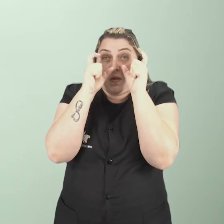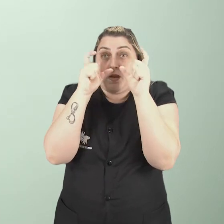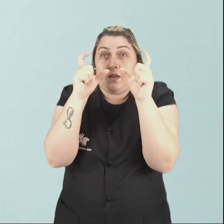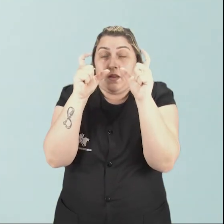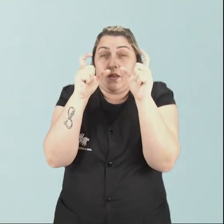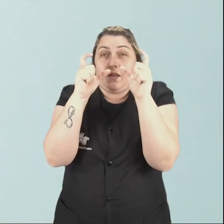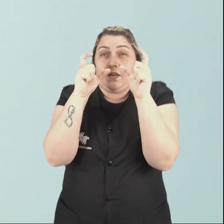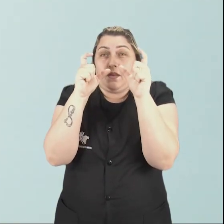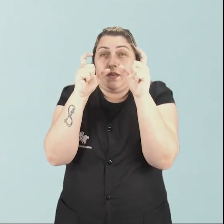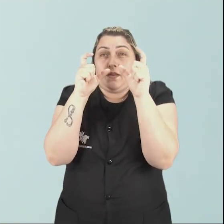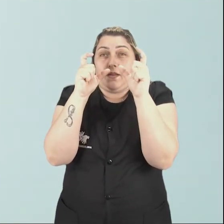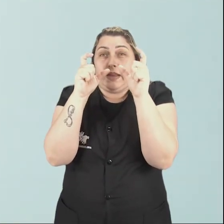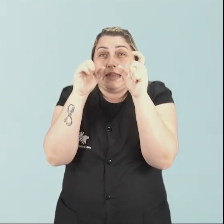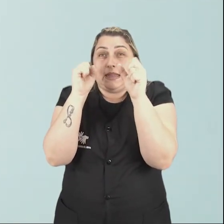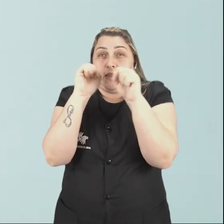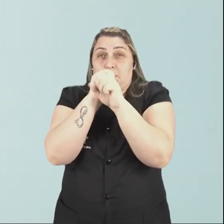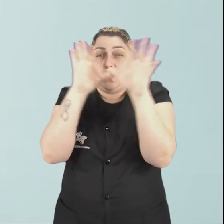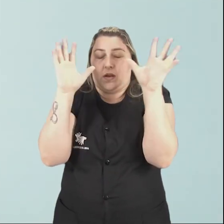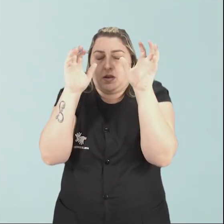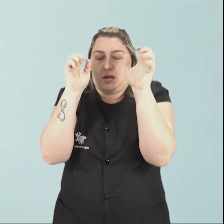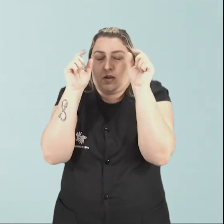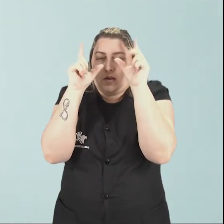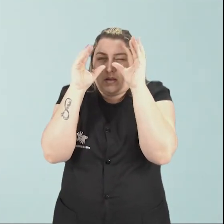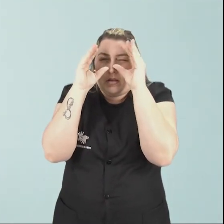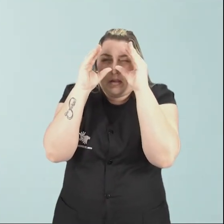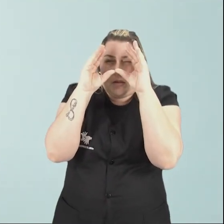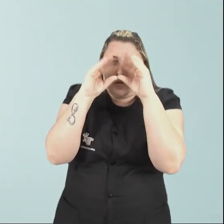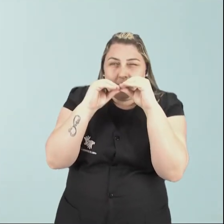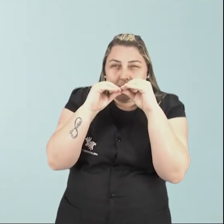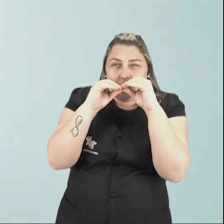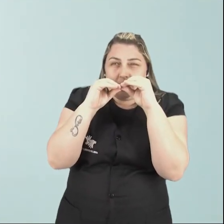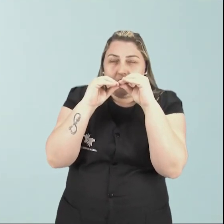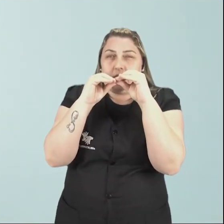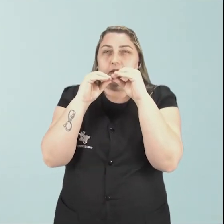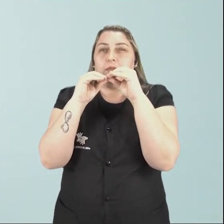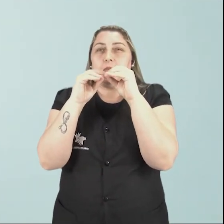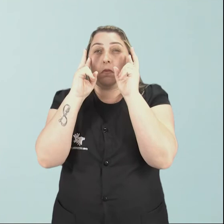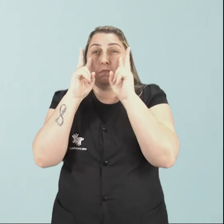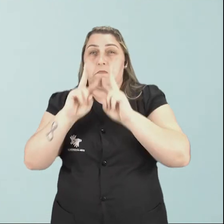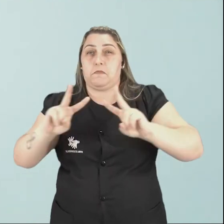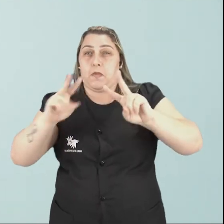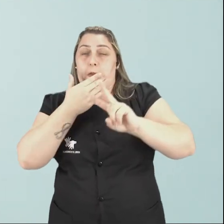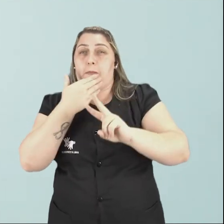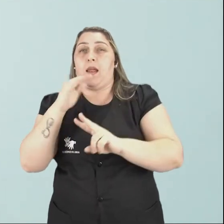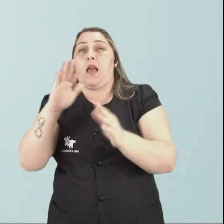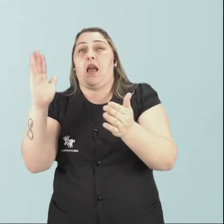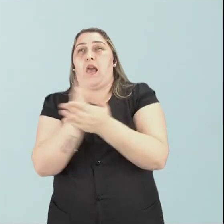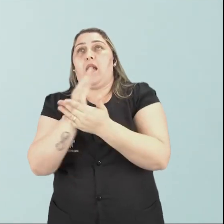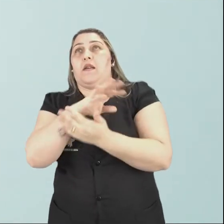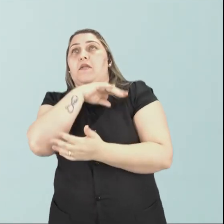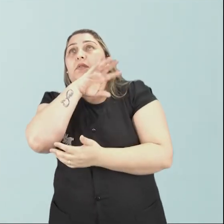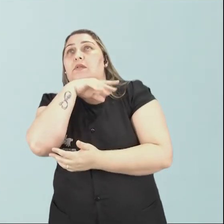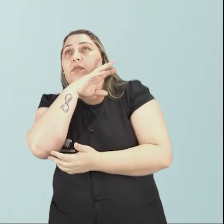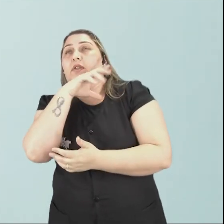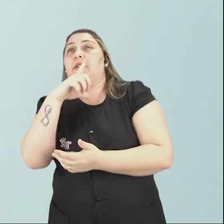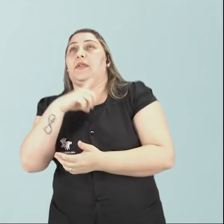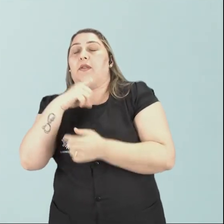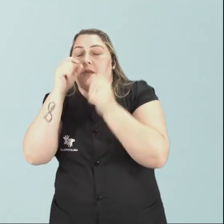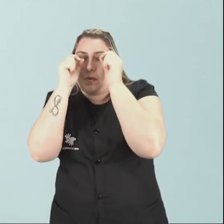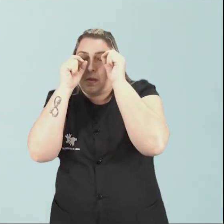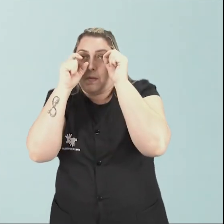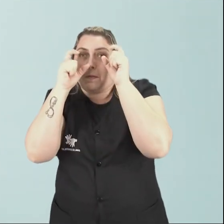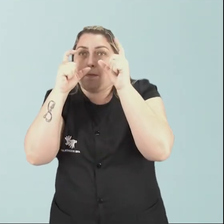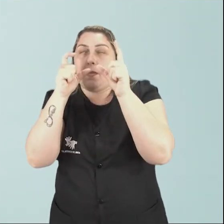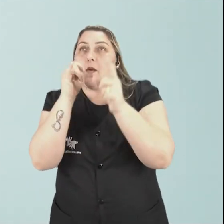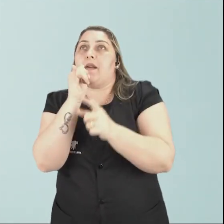Esse mecanismo é para que você consiga enxergar melhor. Alguns animais têm a pupila bem mais dilatada.